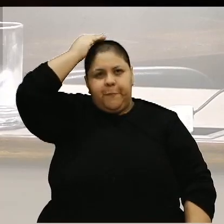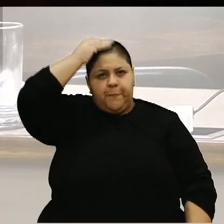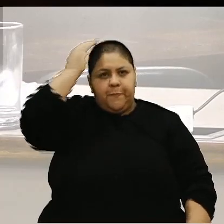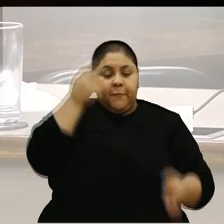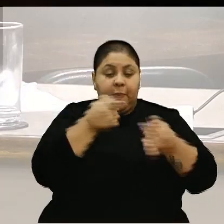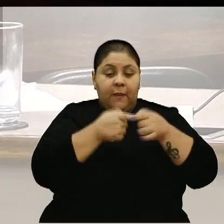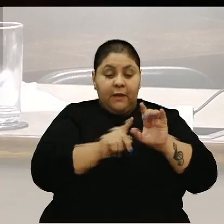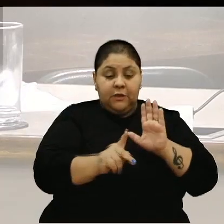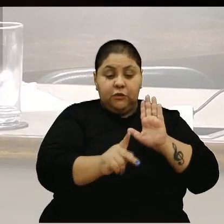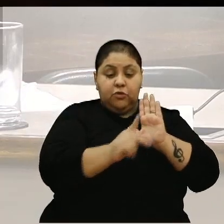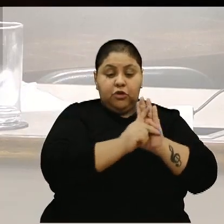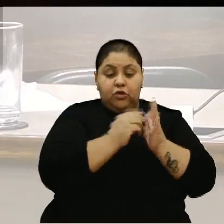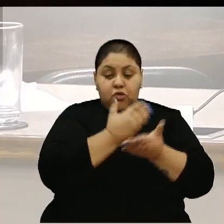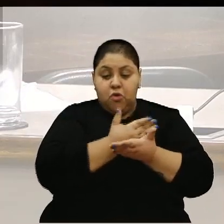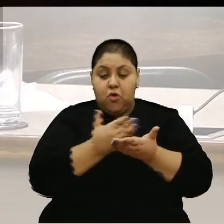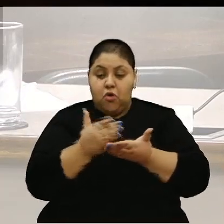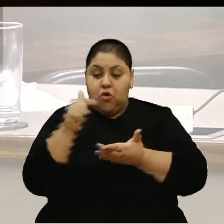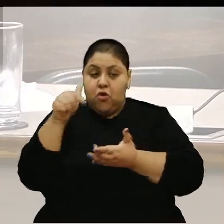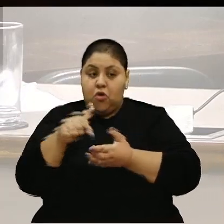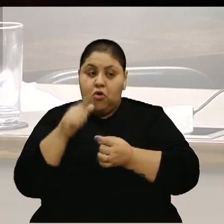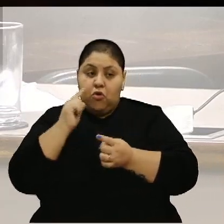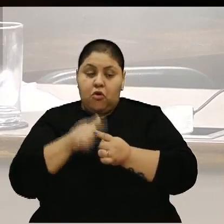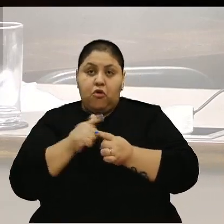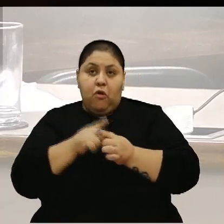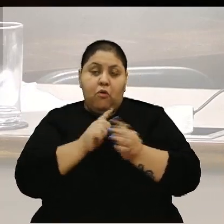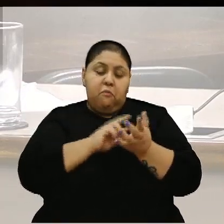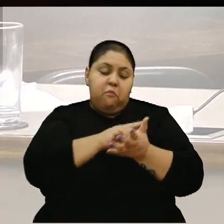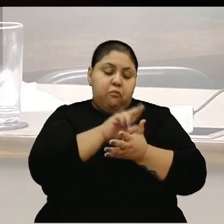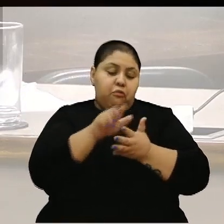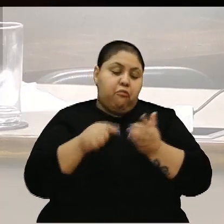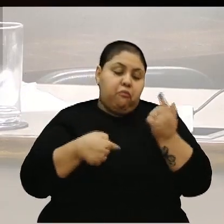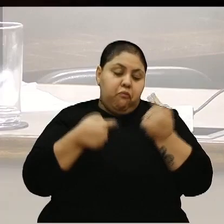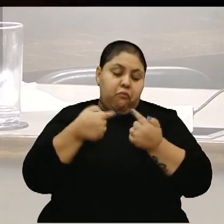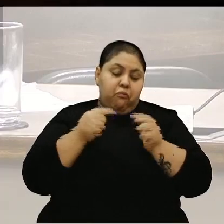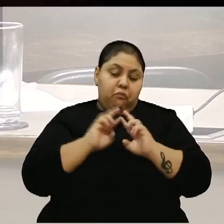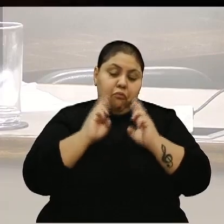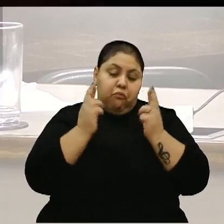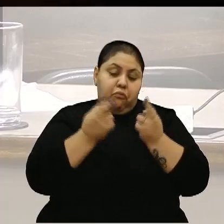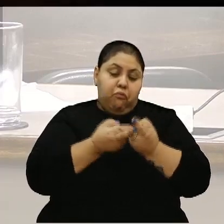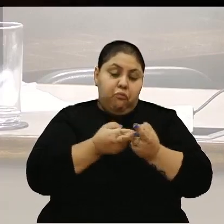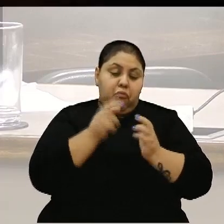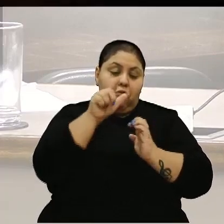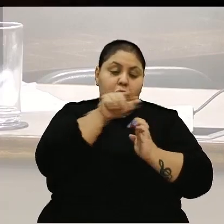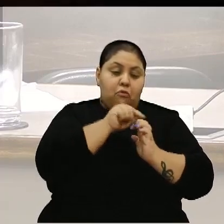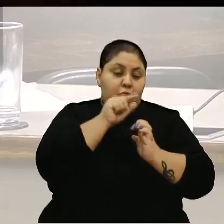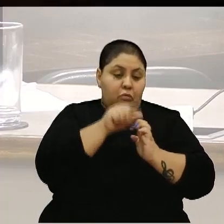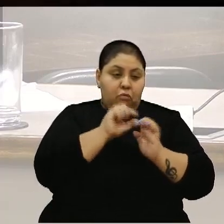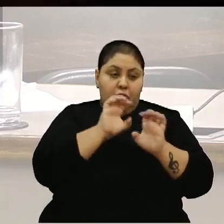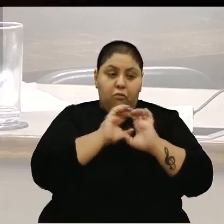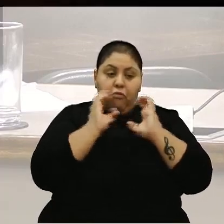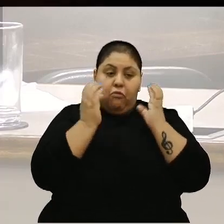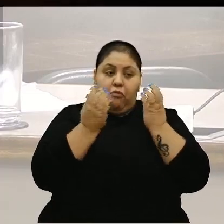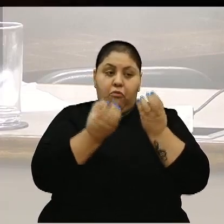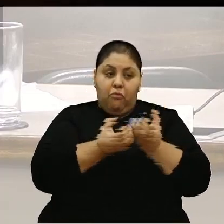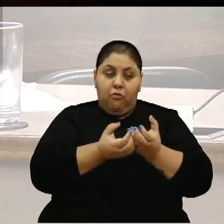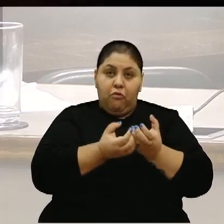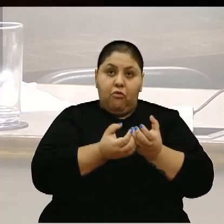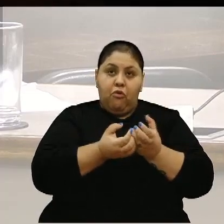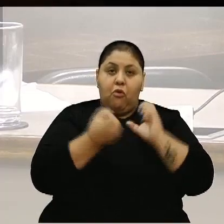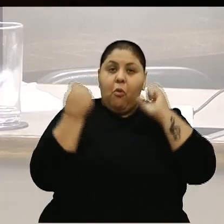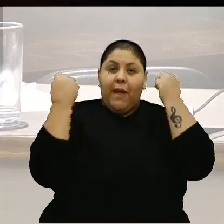veio à Câmara devido a diversas discussões, reuniões com setores, com empresários, com a comunidade, com a